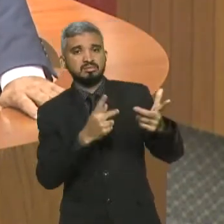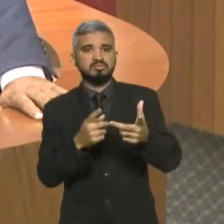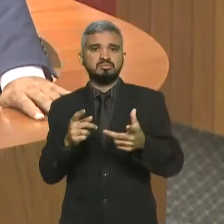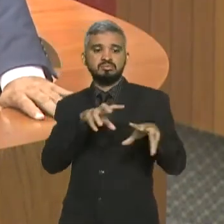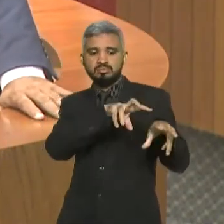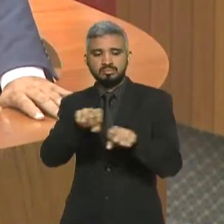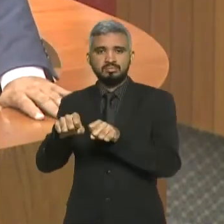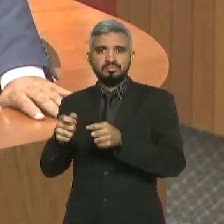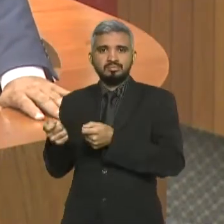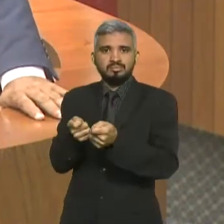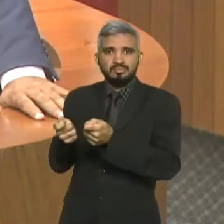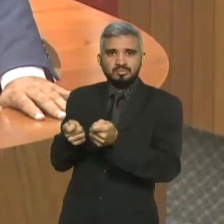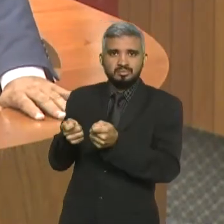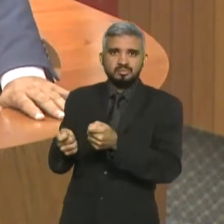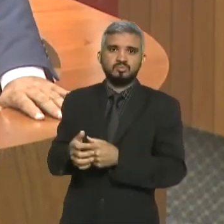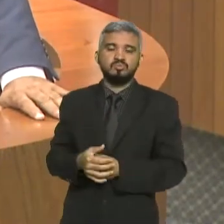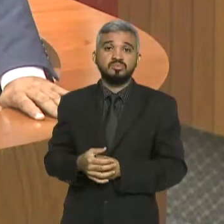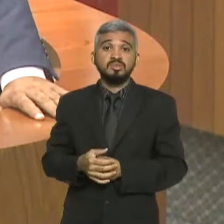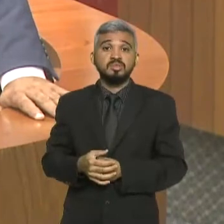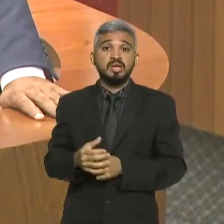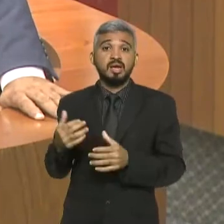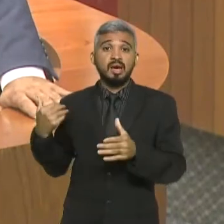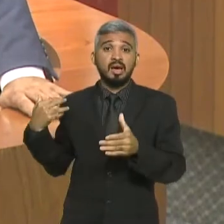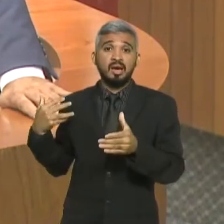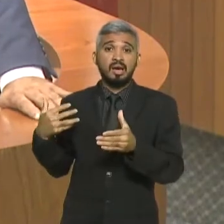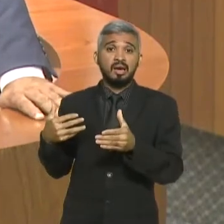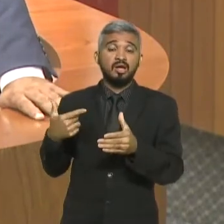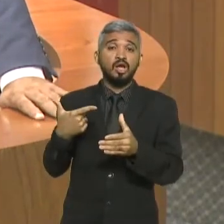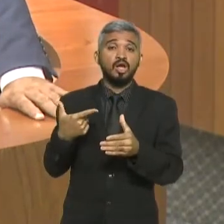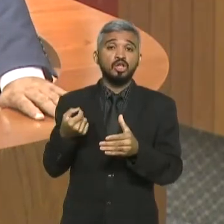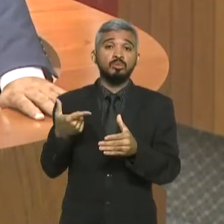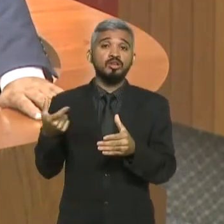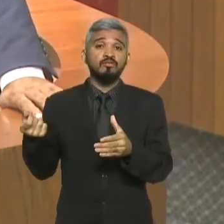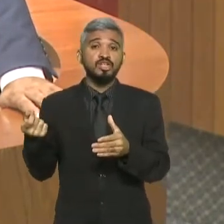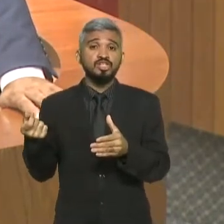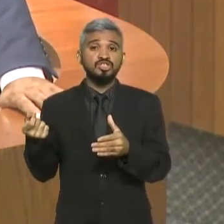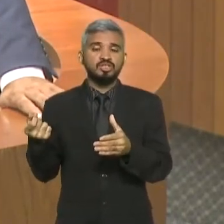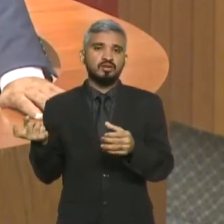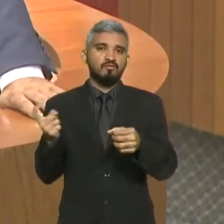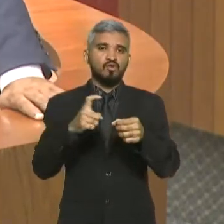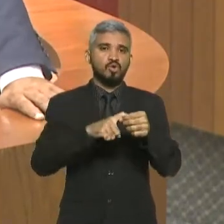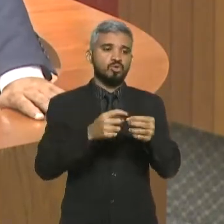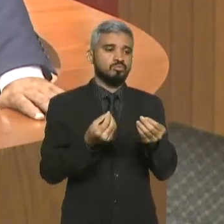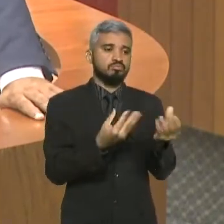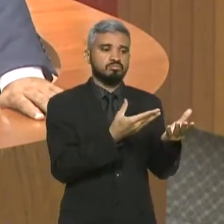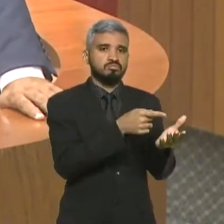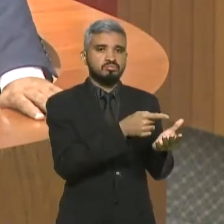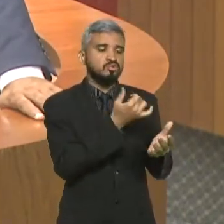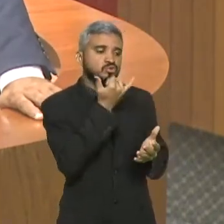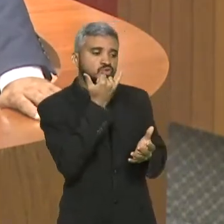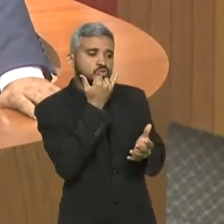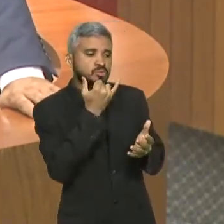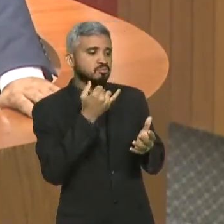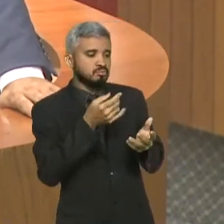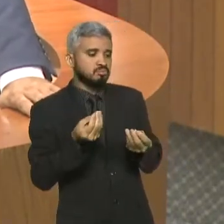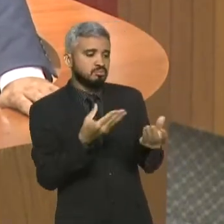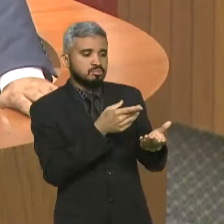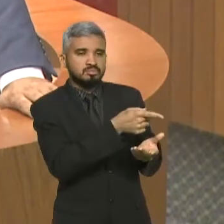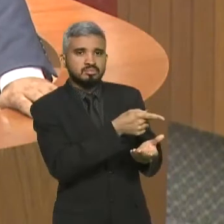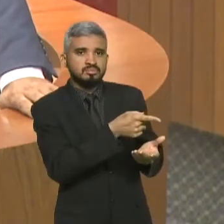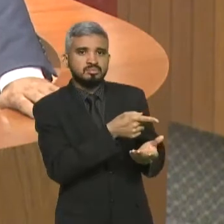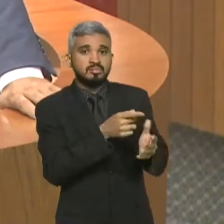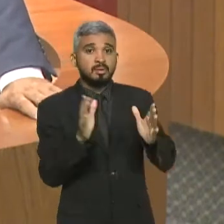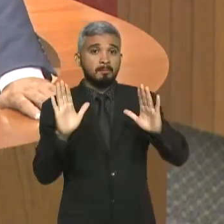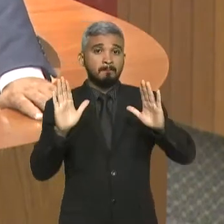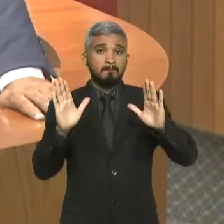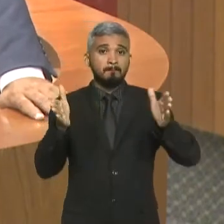Quando foi perto da eleição 2020, devolveu os bens, devolveu os ferros. Por quê? Porque não teve competência para administrar. E estava no período de eleição,